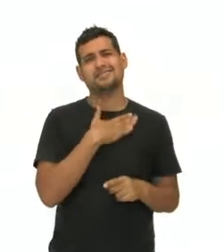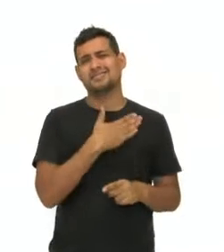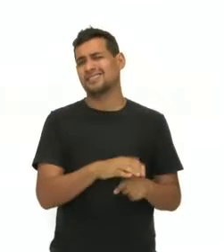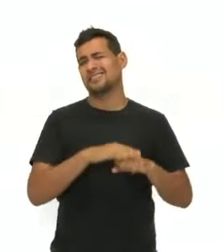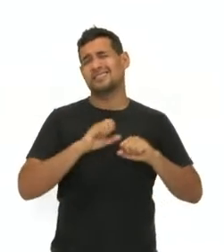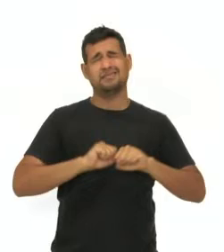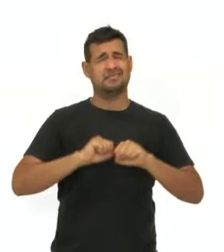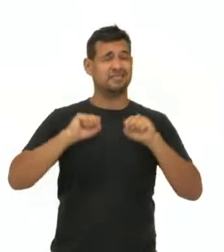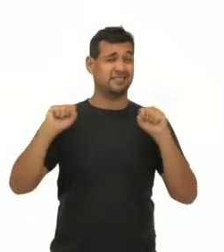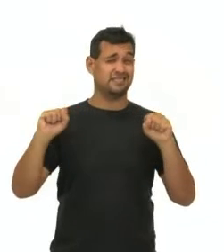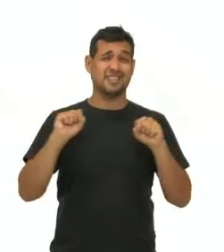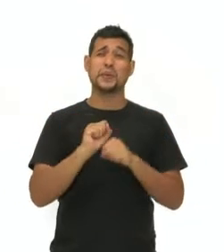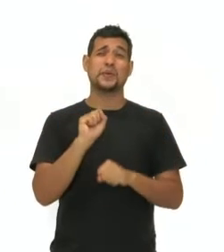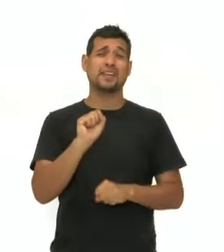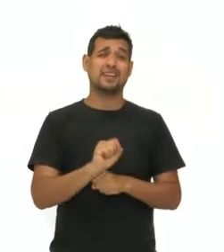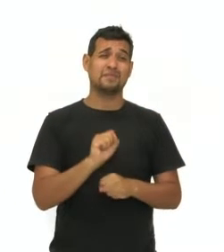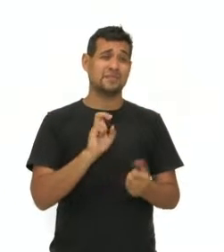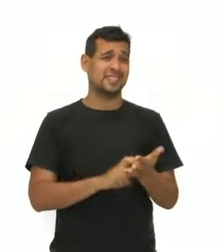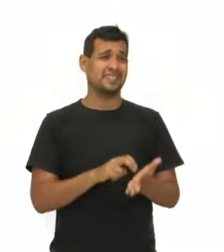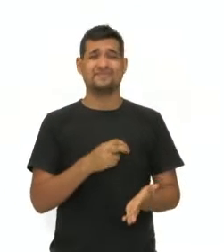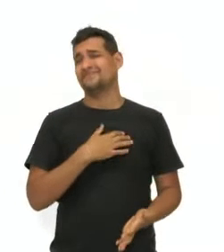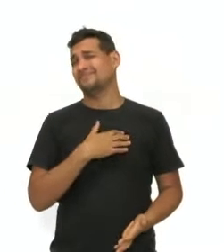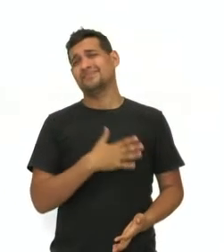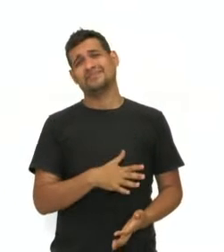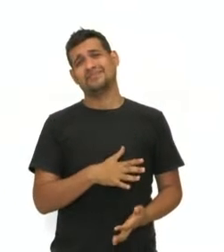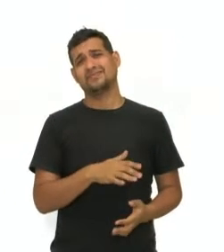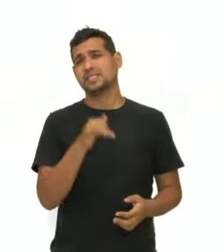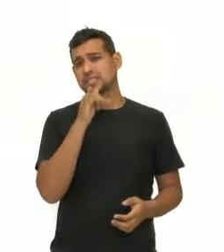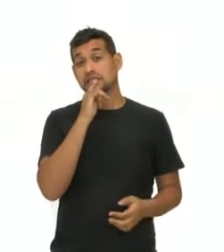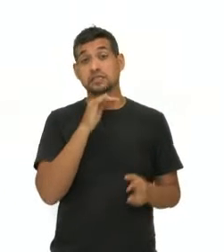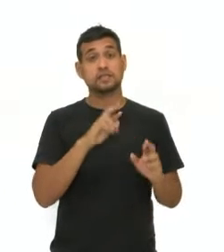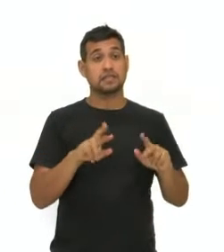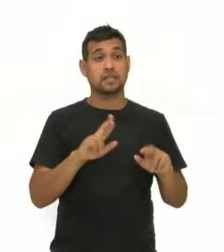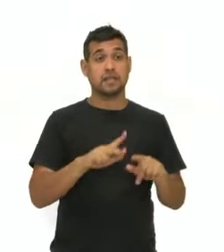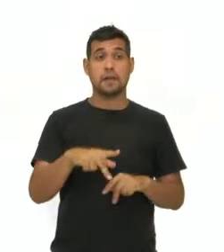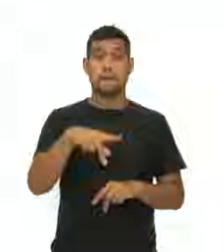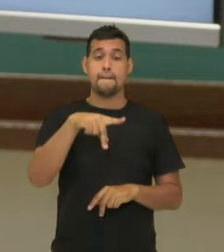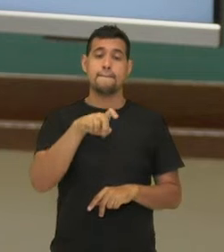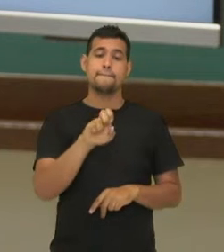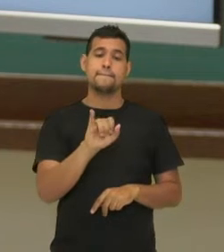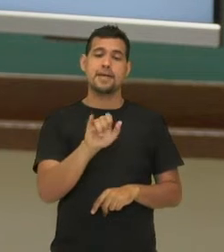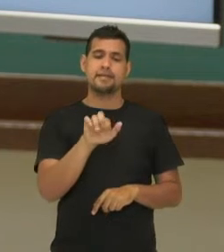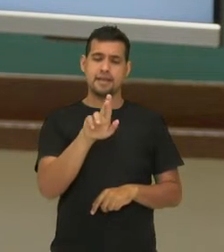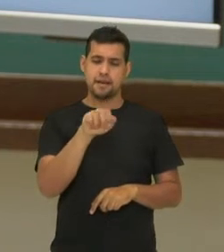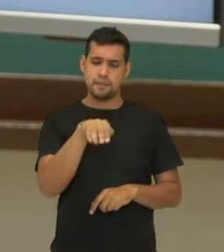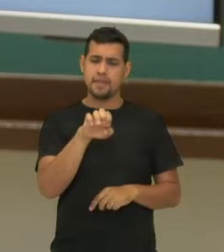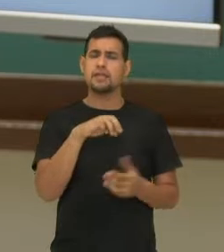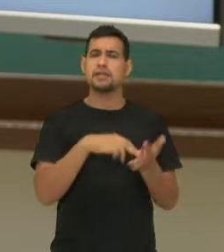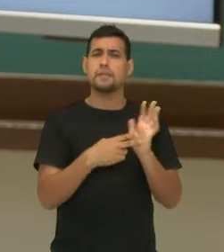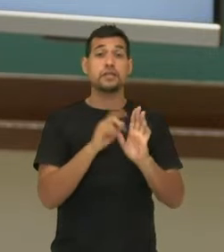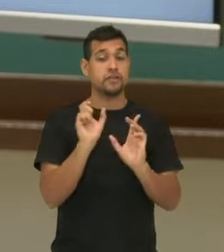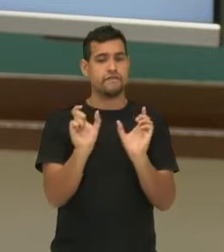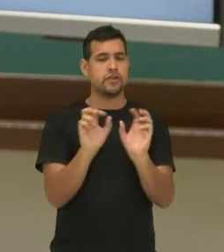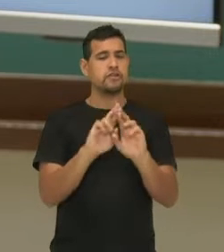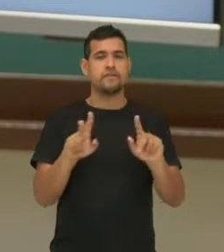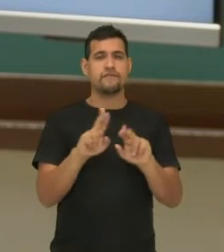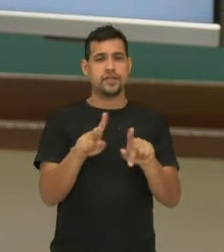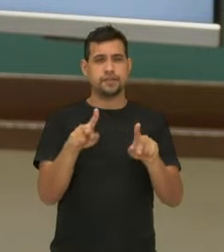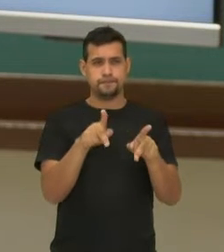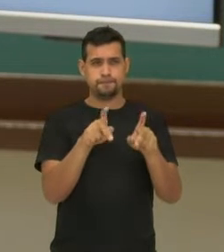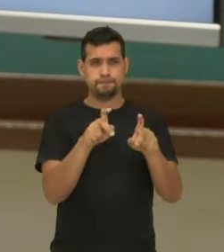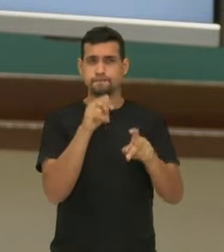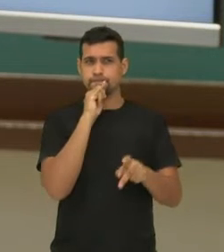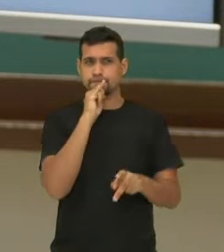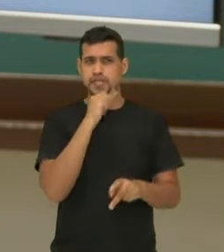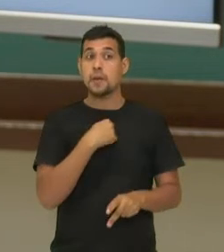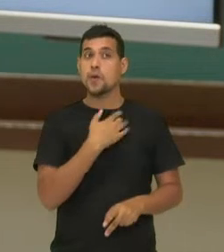na Ok A conjugação é diferente do português tá é uma conjugação especial veja